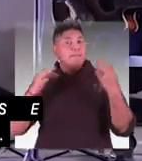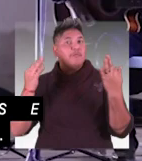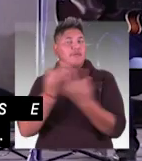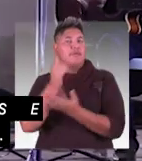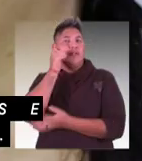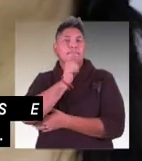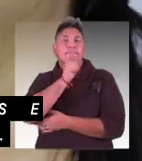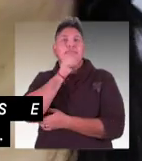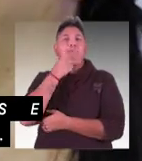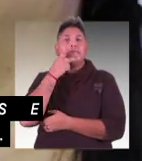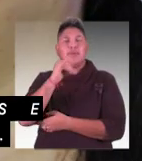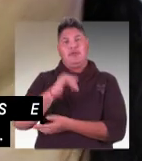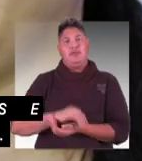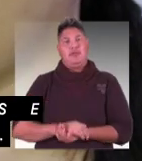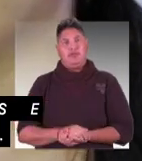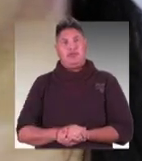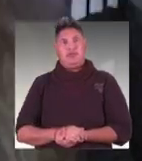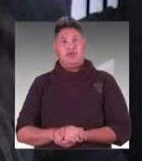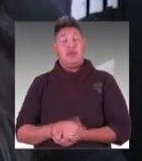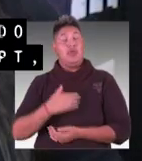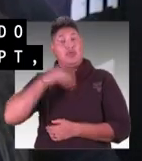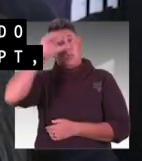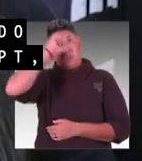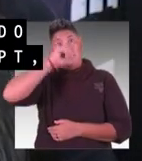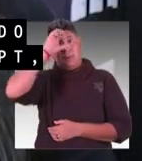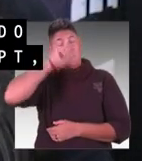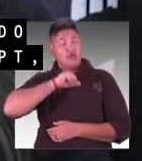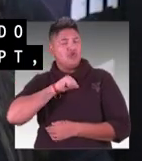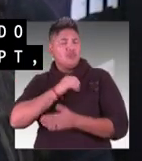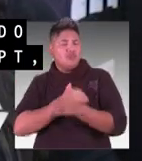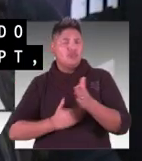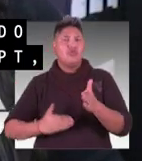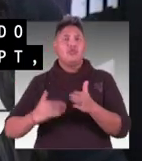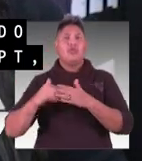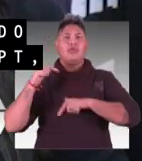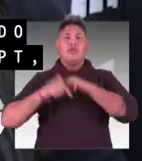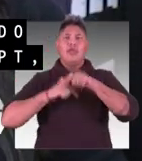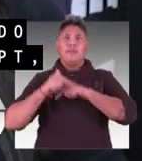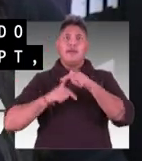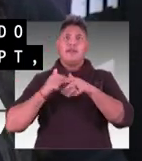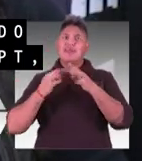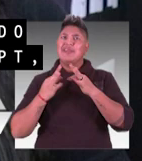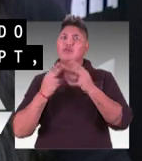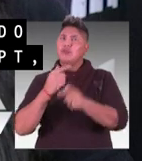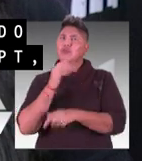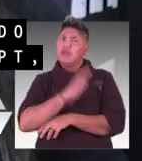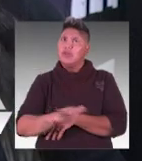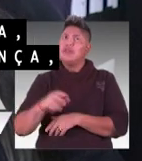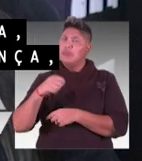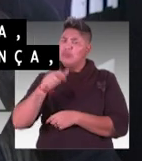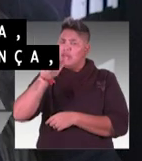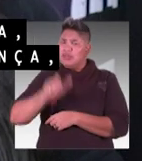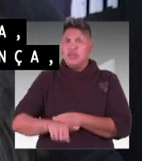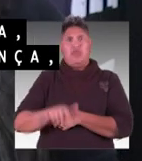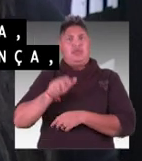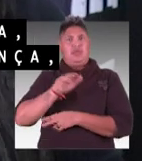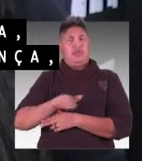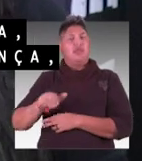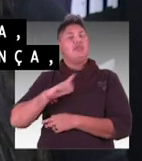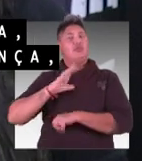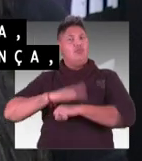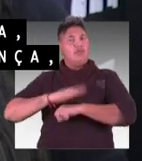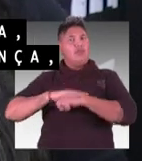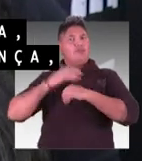aos pais e a outros adultos. Eu aprendi com todo esse trabalho do MPT que toda criança ela tem que